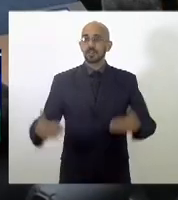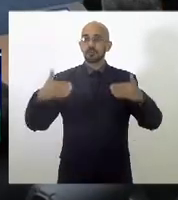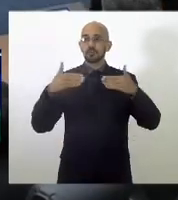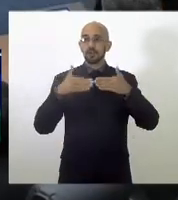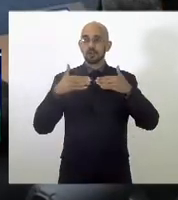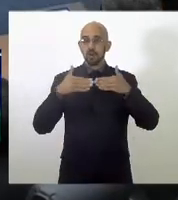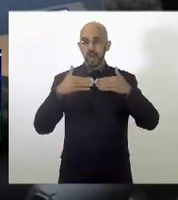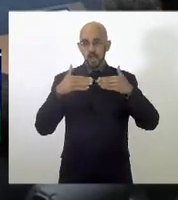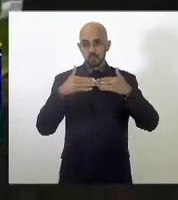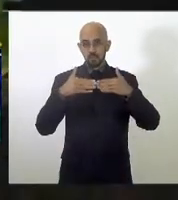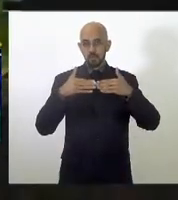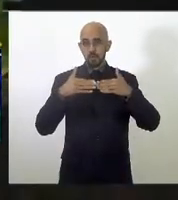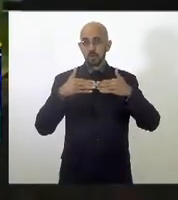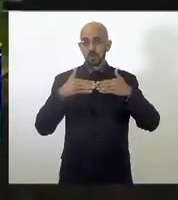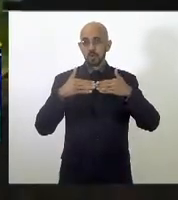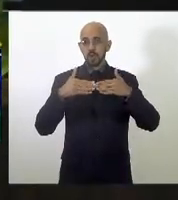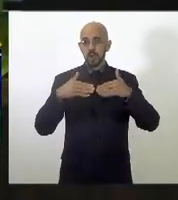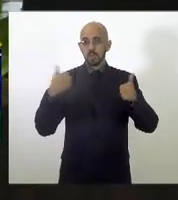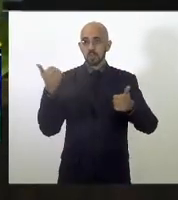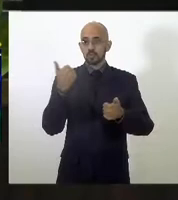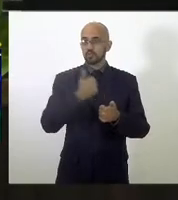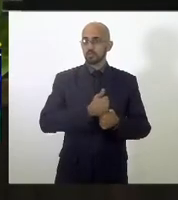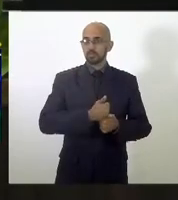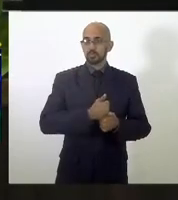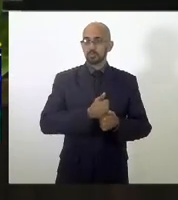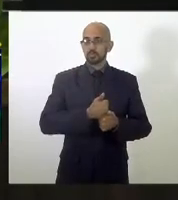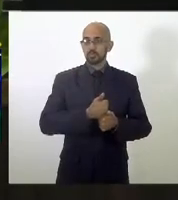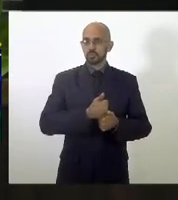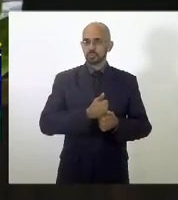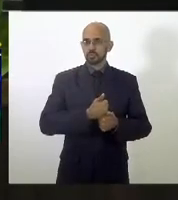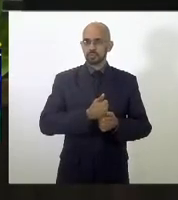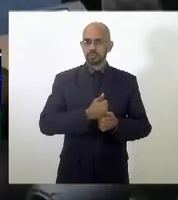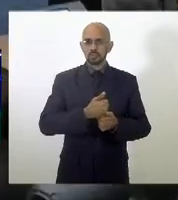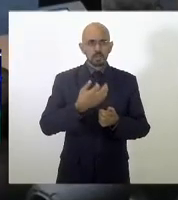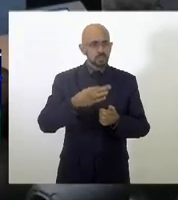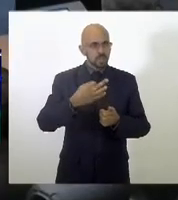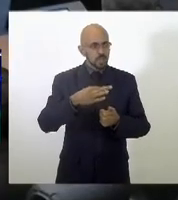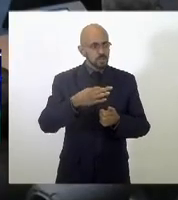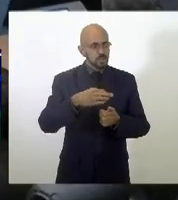Favorável a substitutivo, Mink.